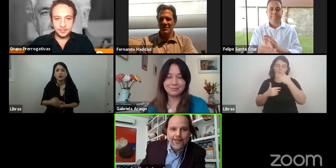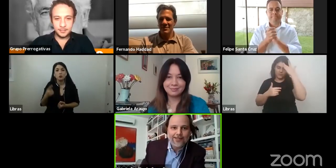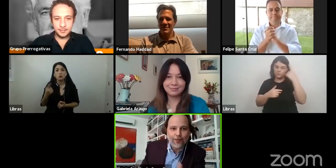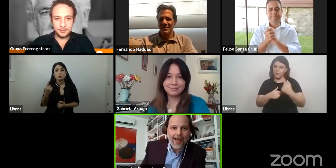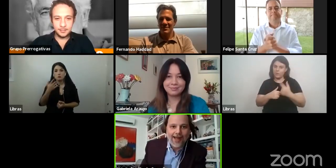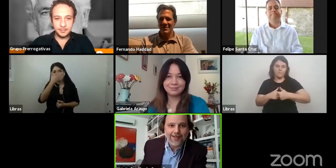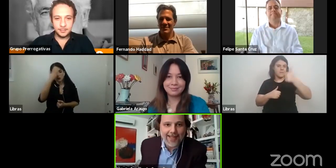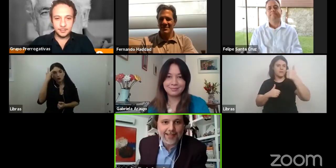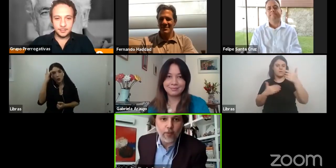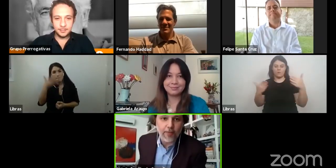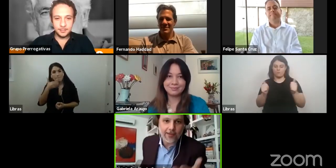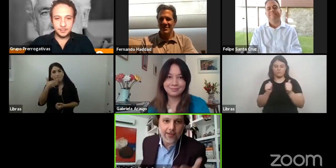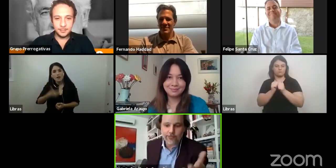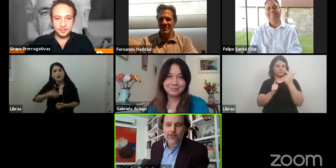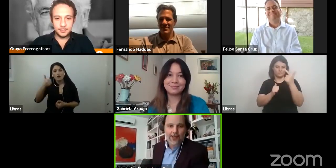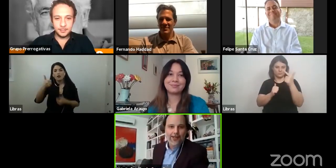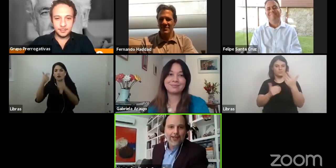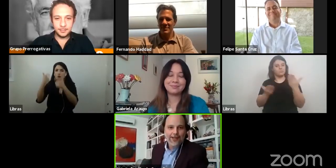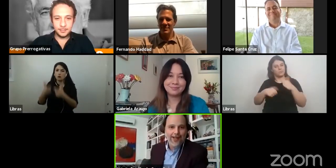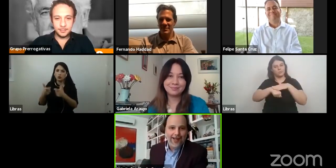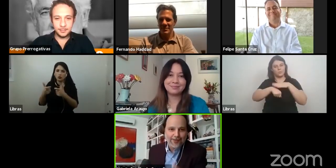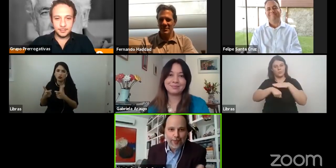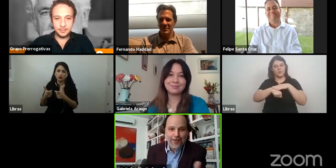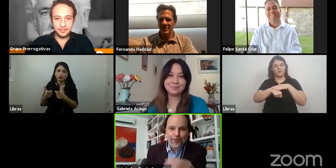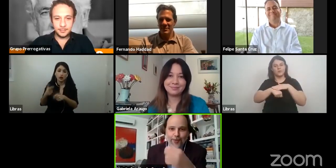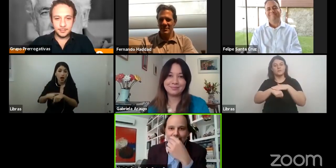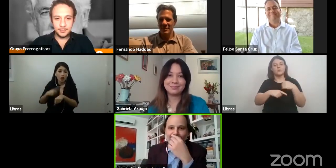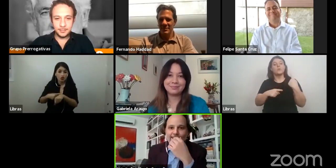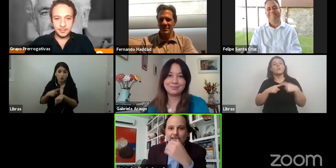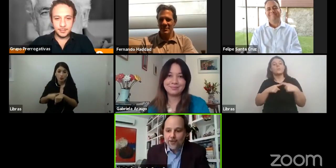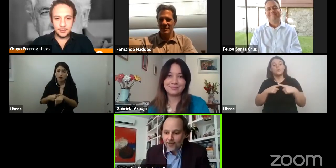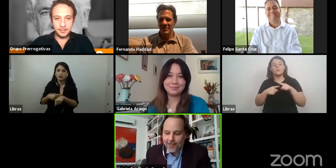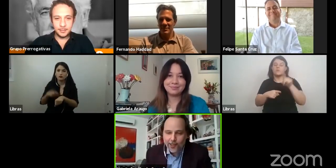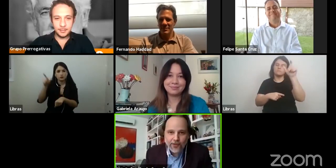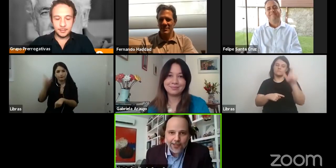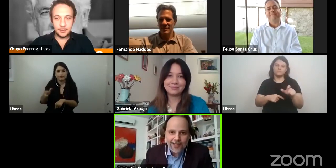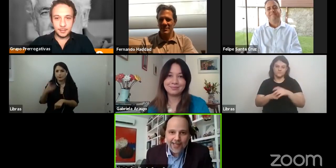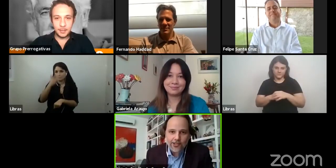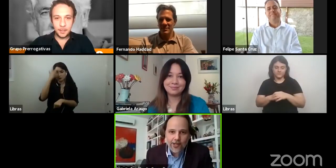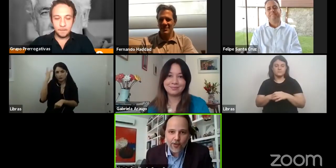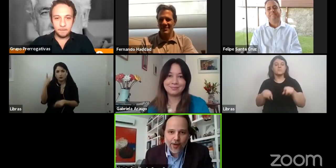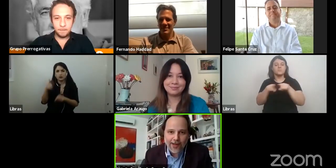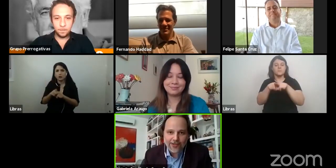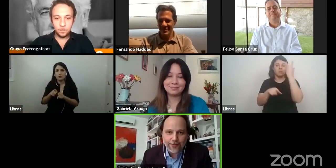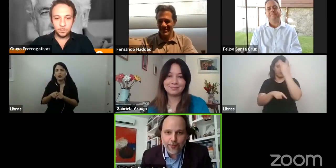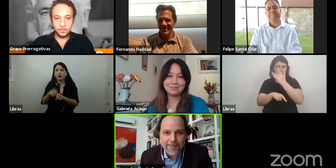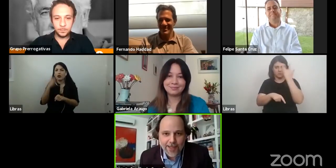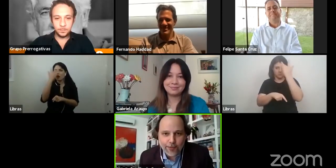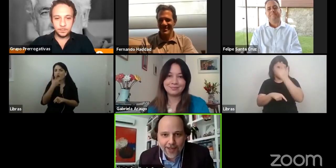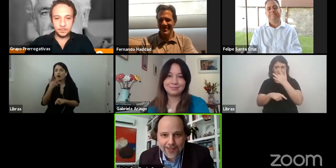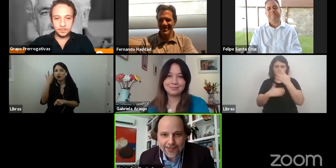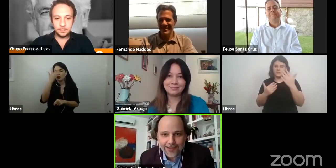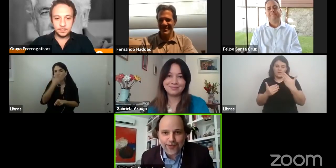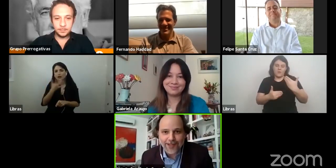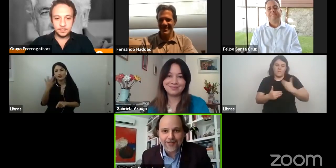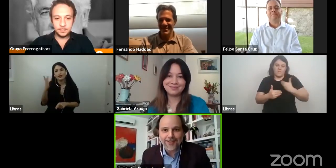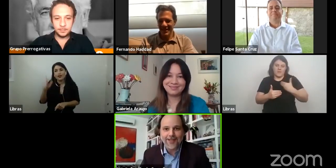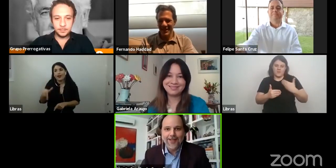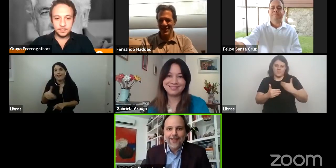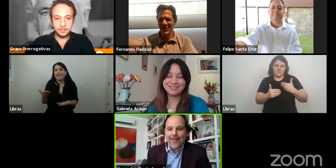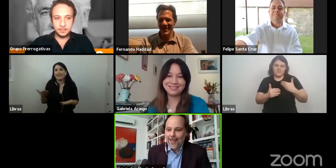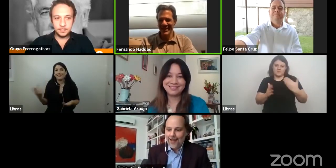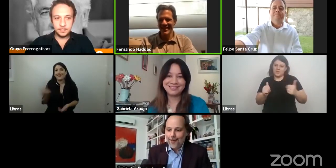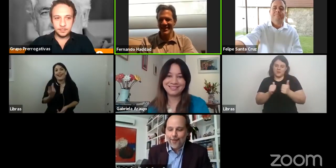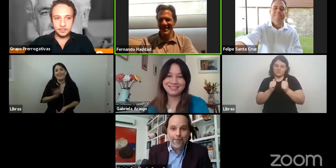melhor nesse lugar, nesse momento, do que a sua pessoa, né? E querido Fernando Haddad, que já virou um amigo, né, de toda a